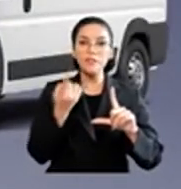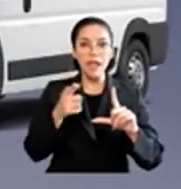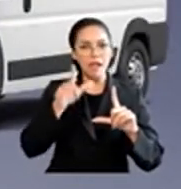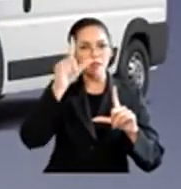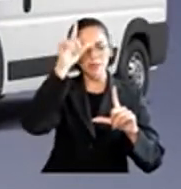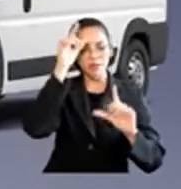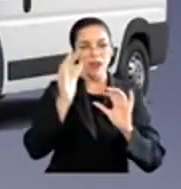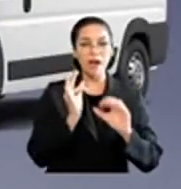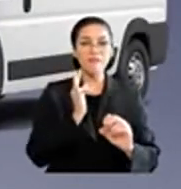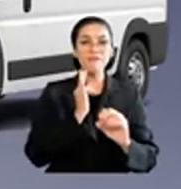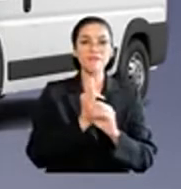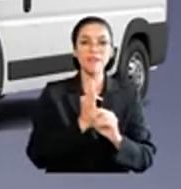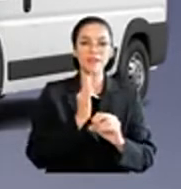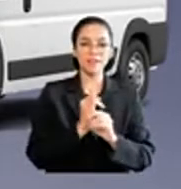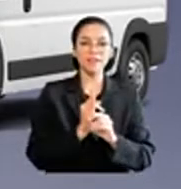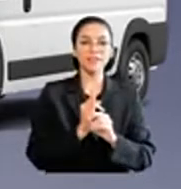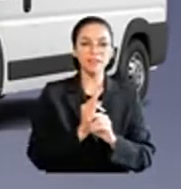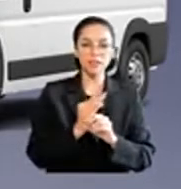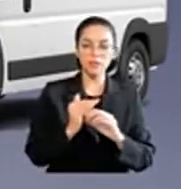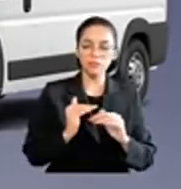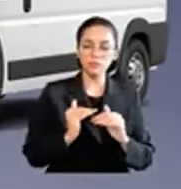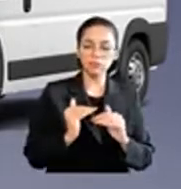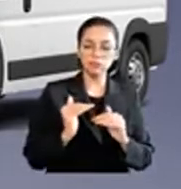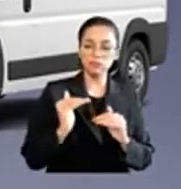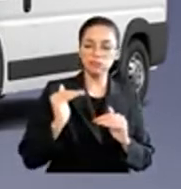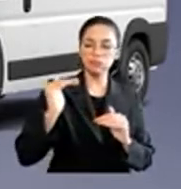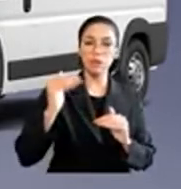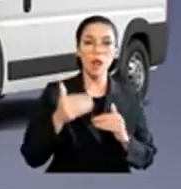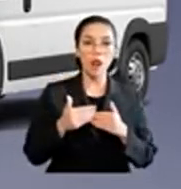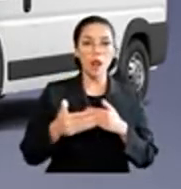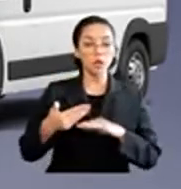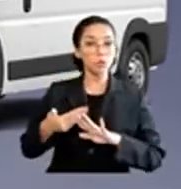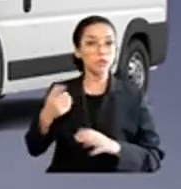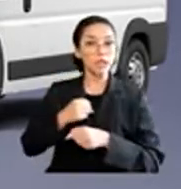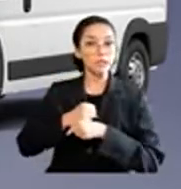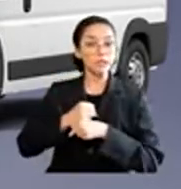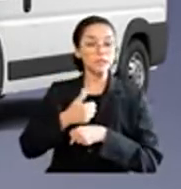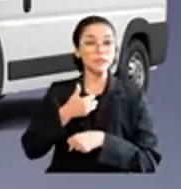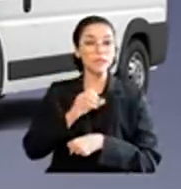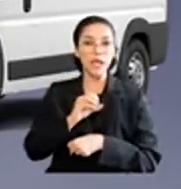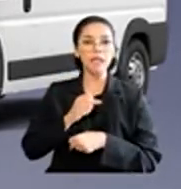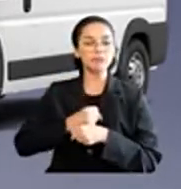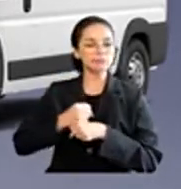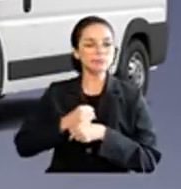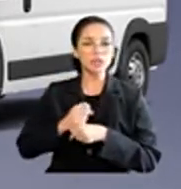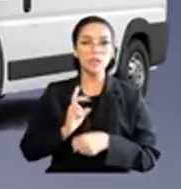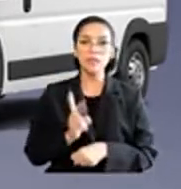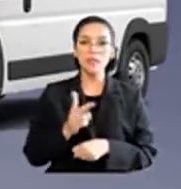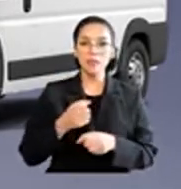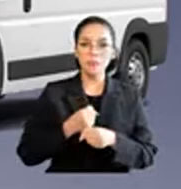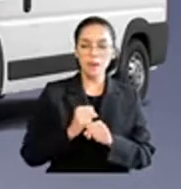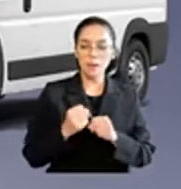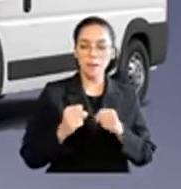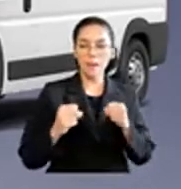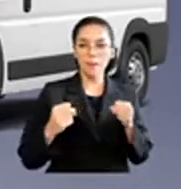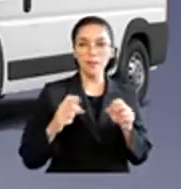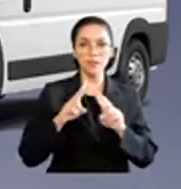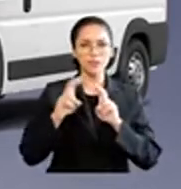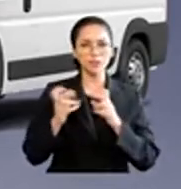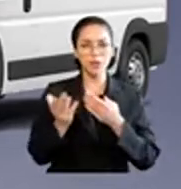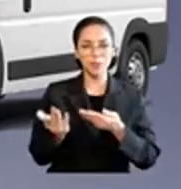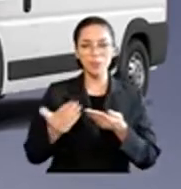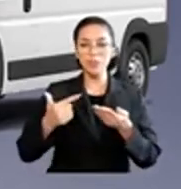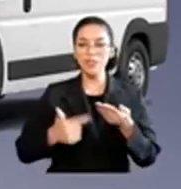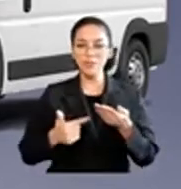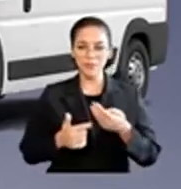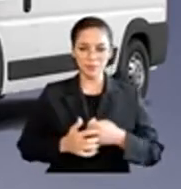no segmento ao longo dos últimos 10 anos, sempre crescendo em relação ao segundo colocado. A nossa história com esse